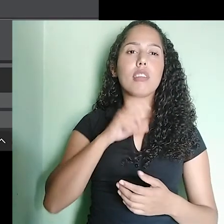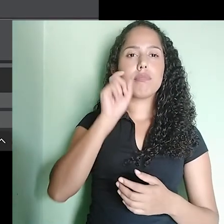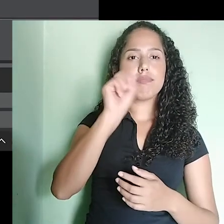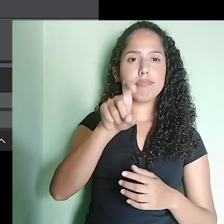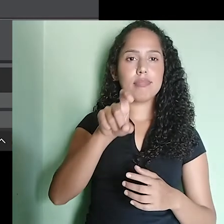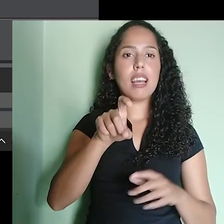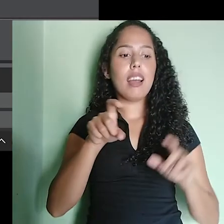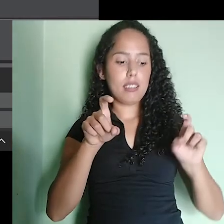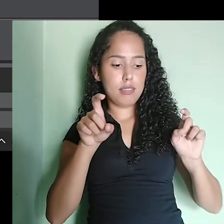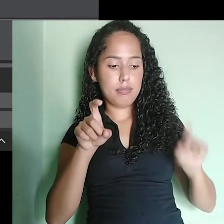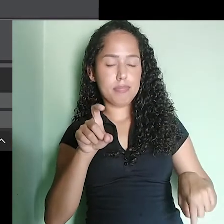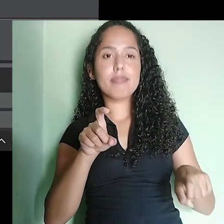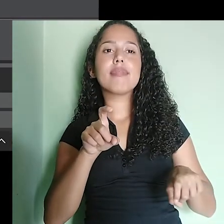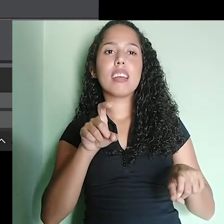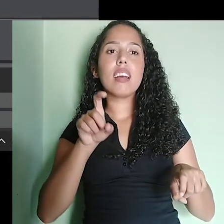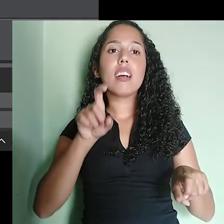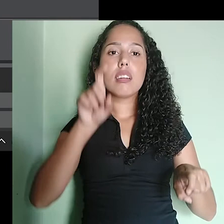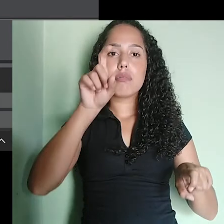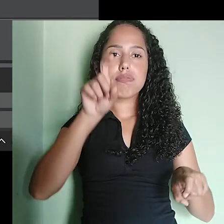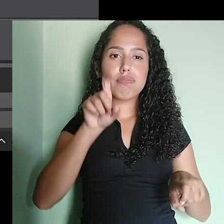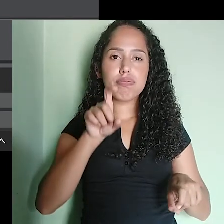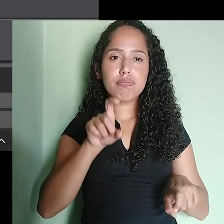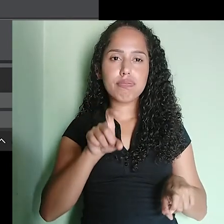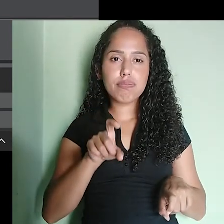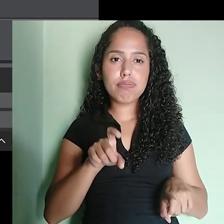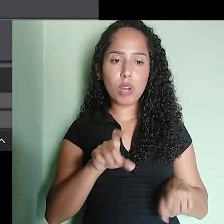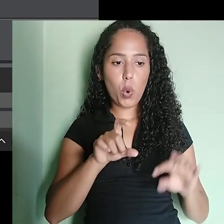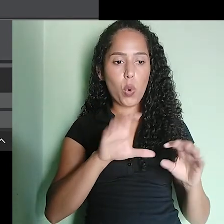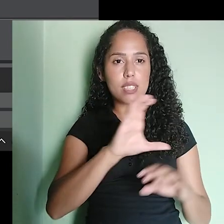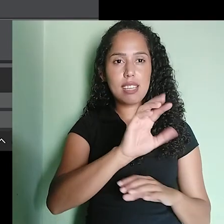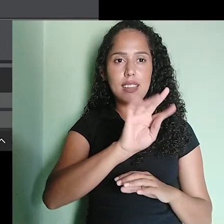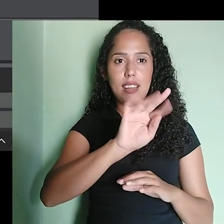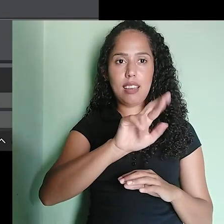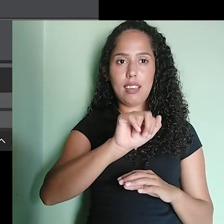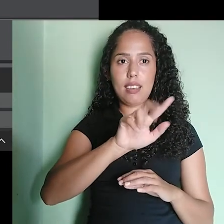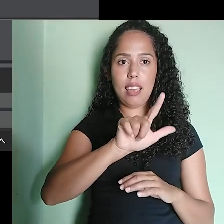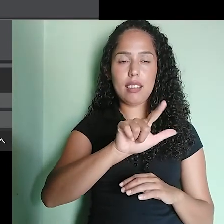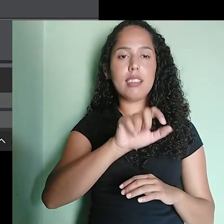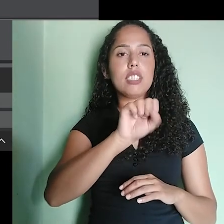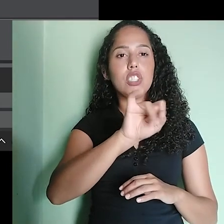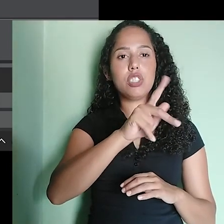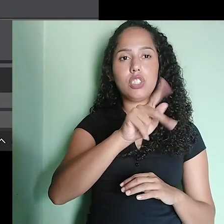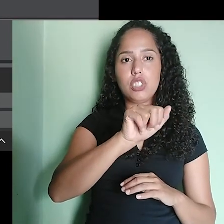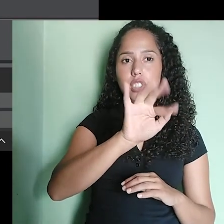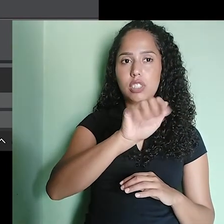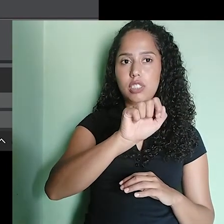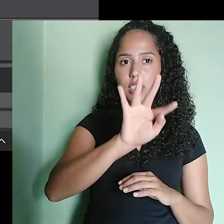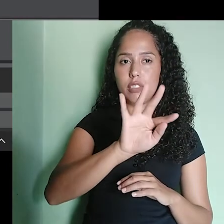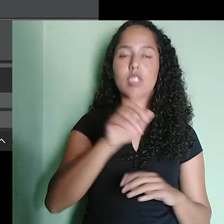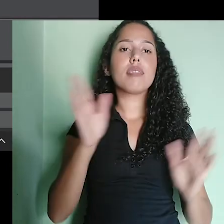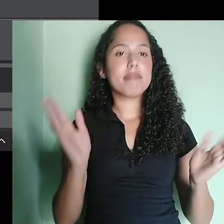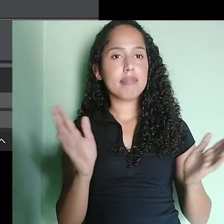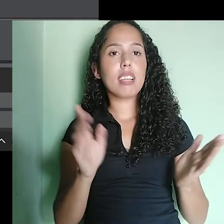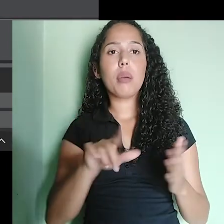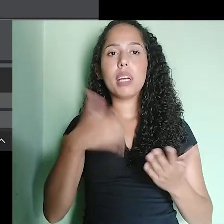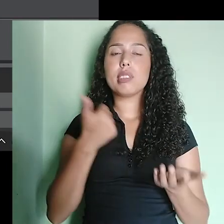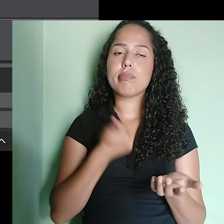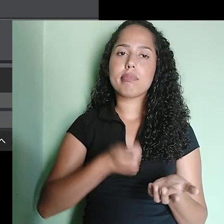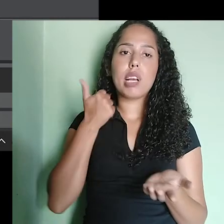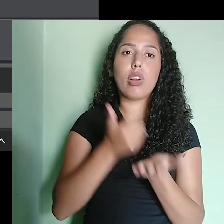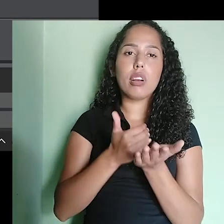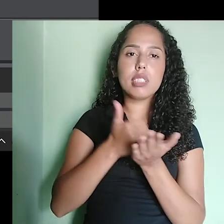1, segura Ctrl, vai clicando todas as faixas, ou vai lá no último, segura Shift e clica, né, que vai selecionar tudo. Mas eu prefiro vir aqui no